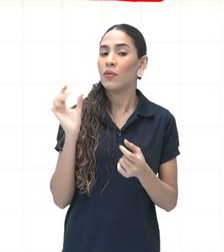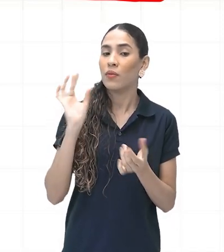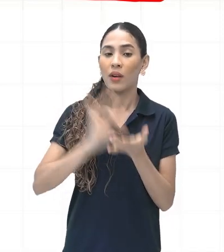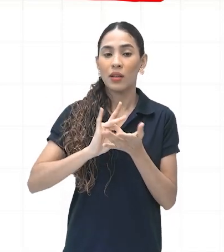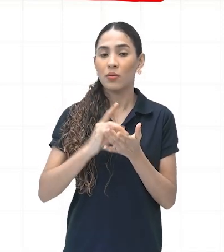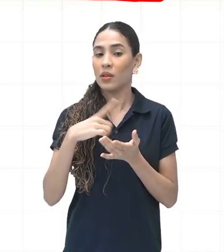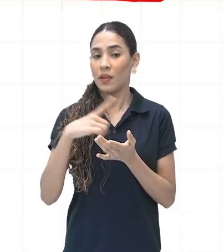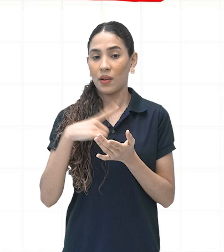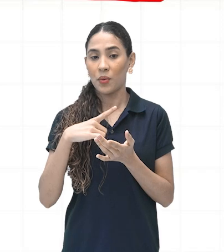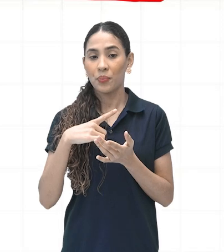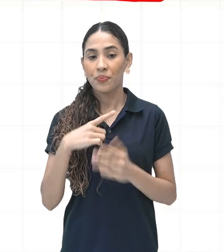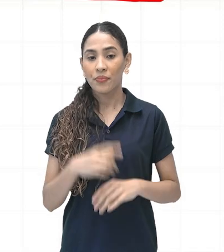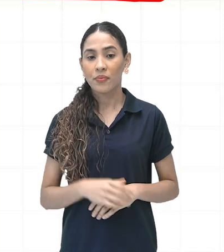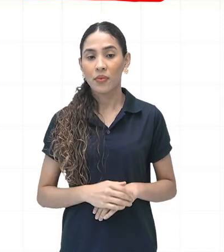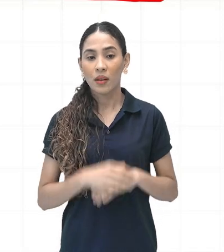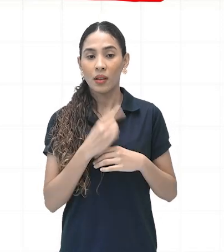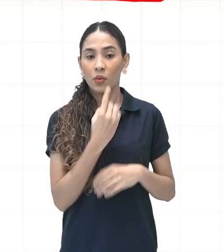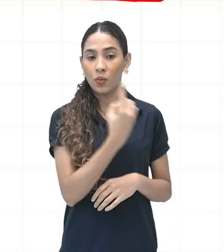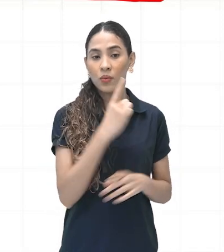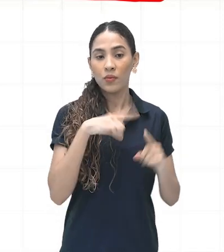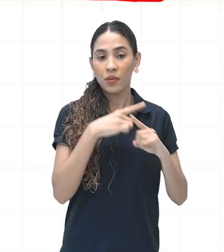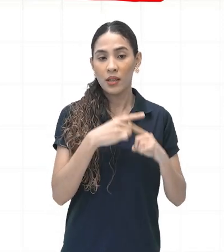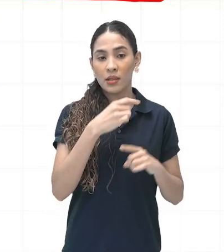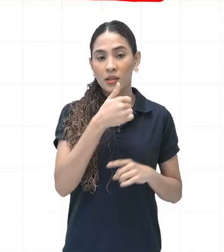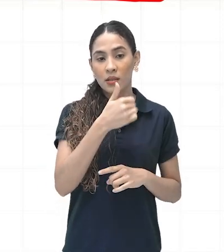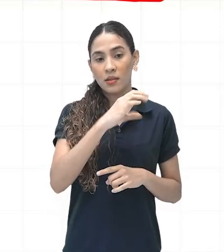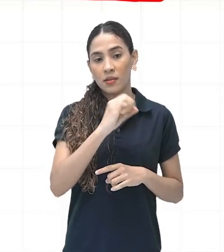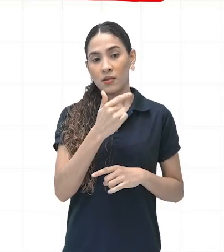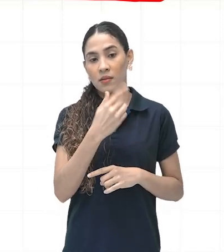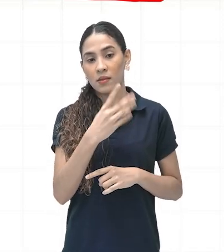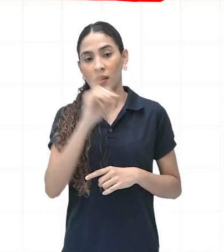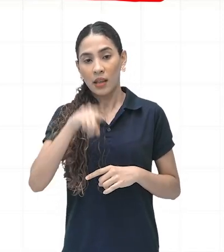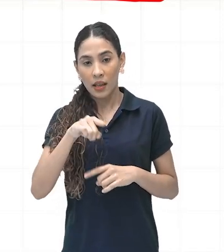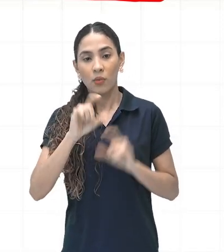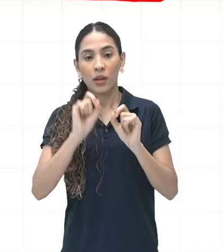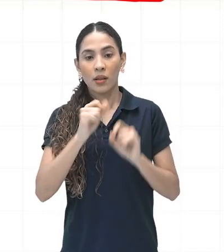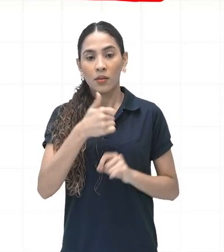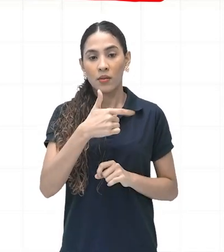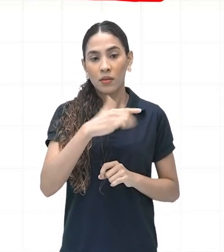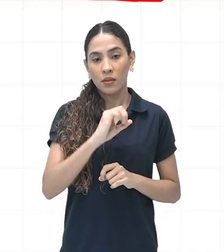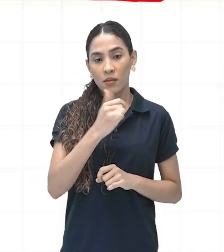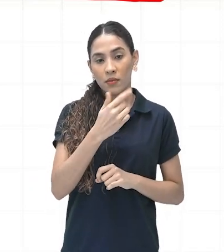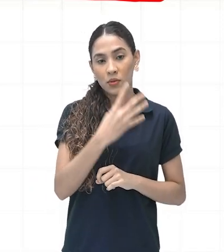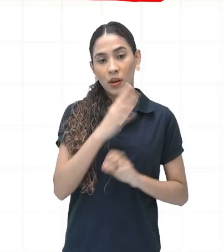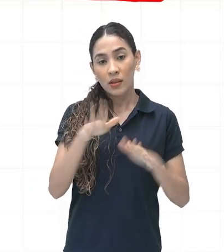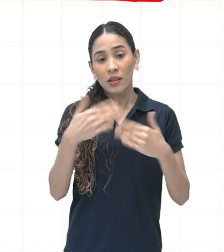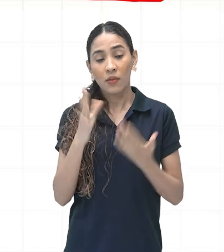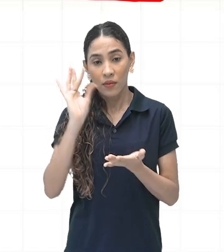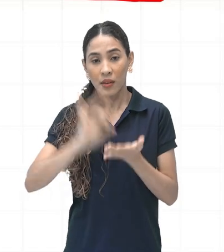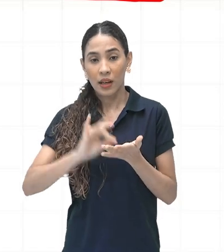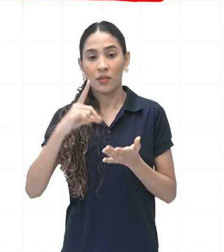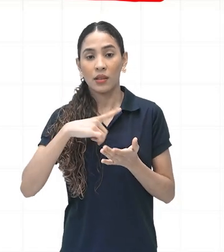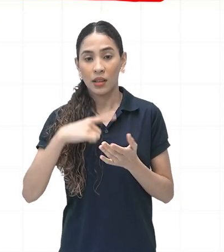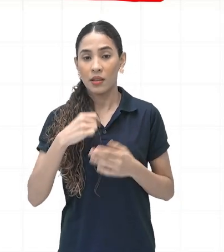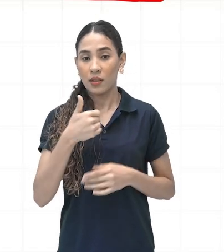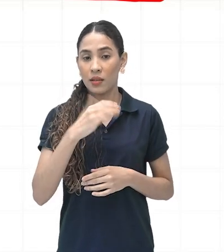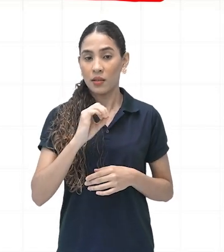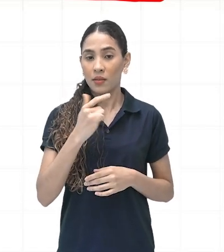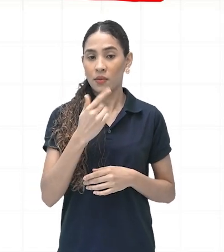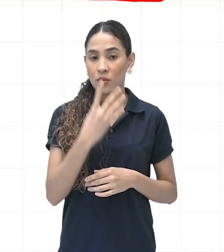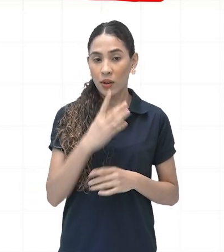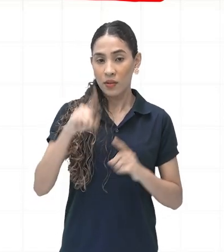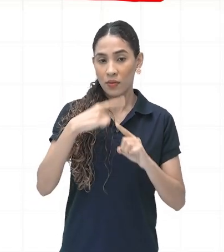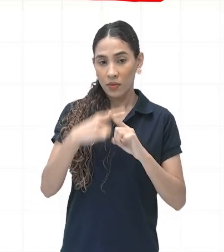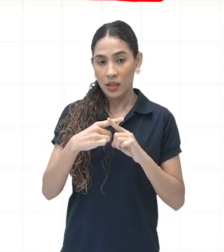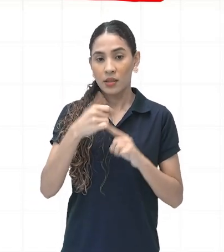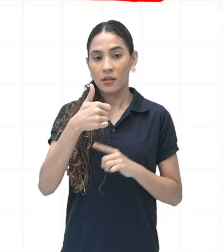aqui nessa multiplicação? 1 vezes 1024 é 1024. Então, de fato, eu tenho 1024